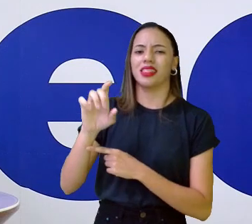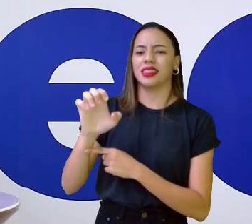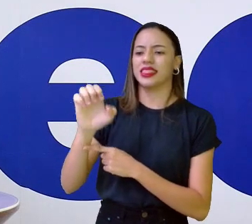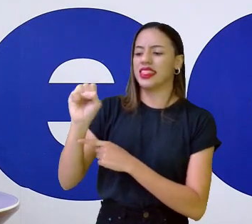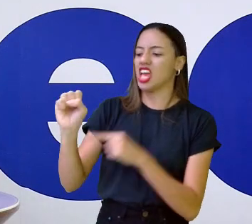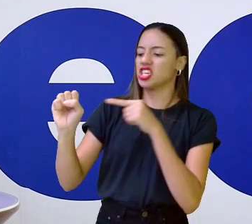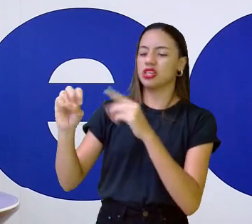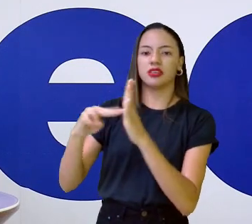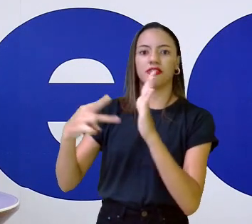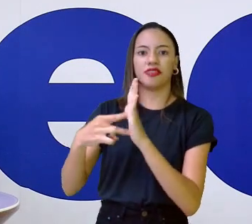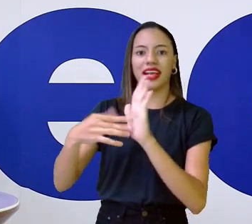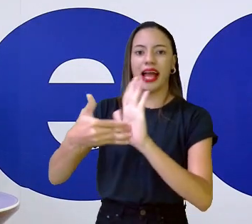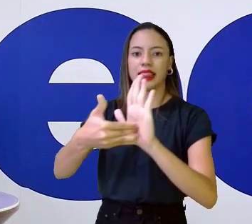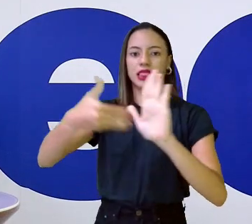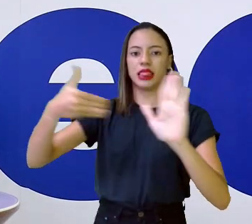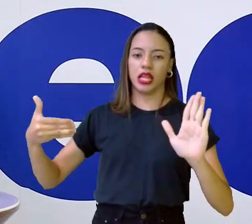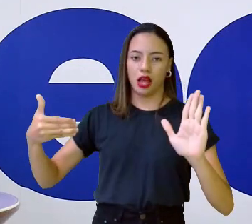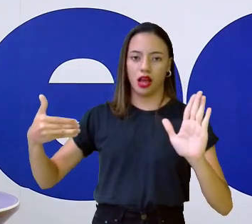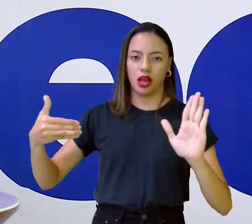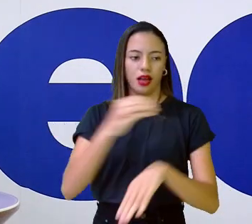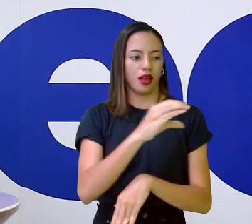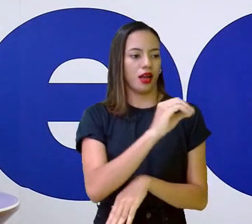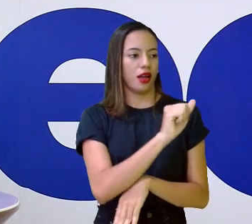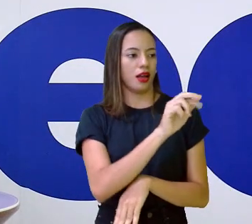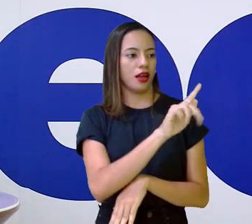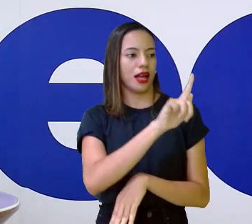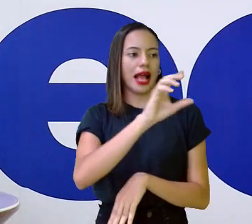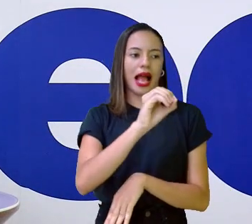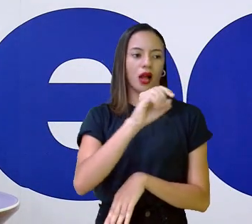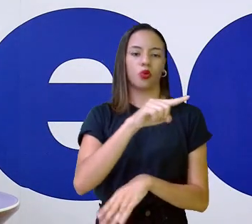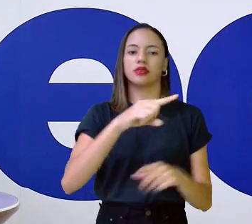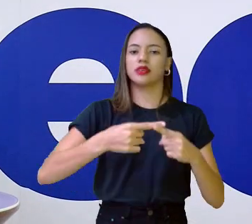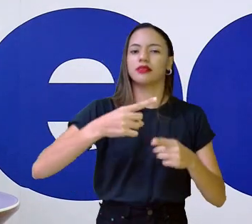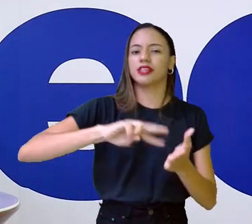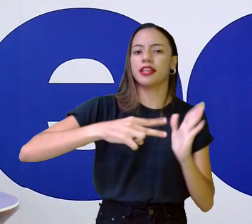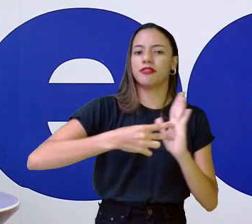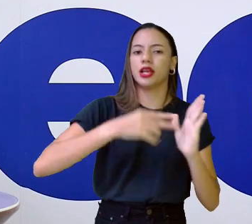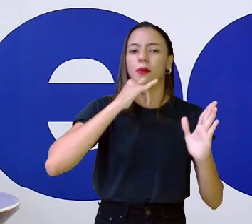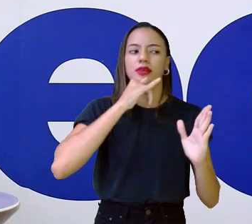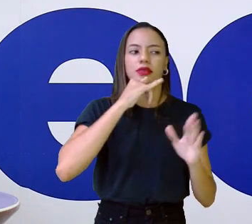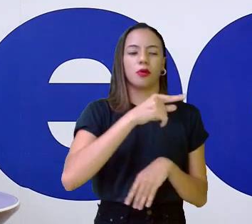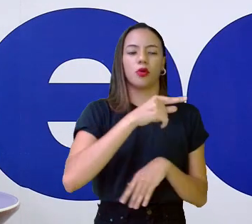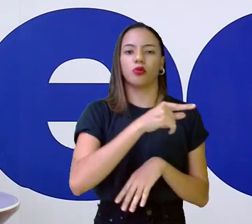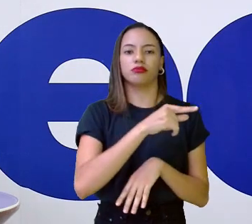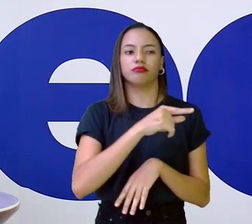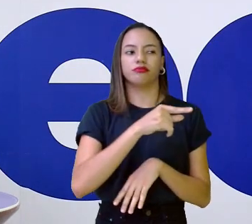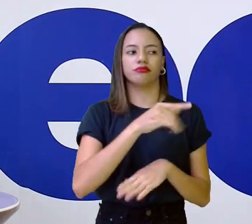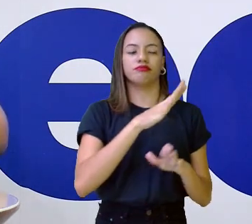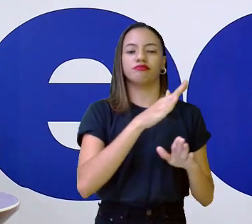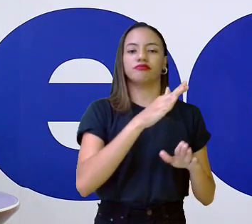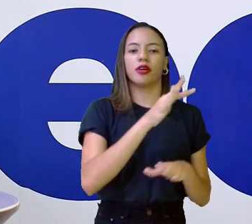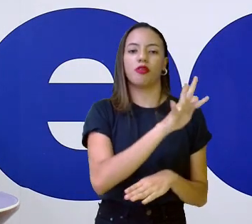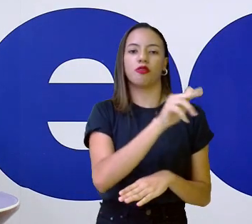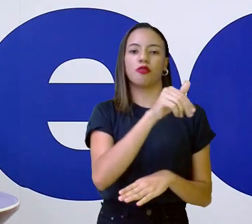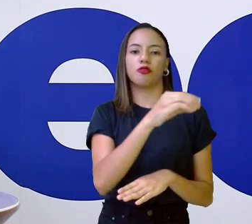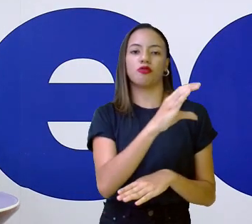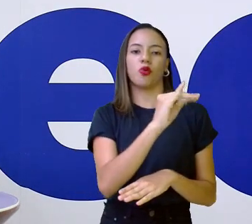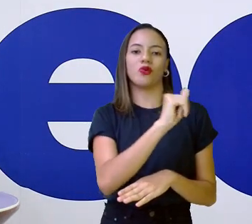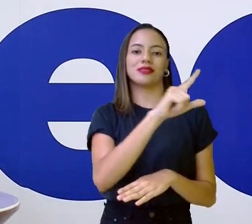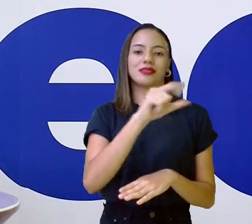E encargo é o cargo da empresa, então tirar a função de alguém. Não seria essa a palavra, mas quando eu digo o